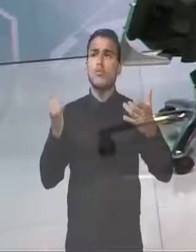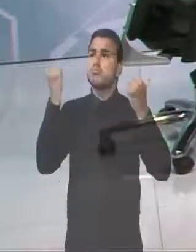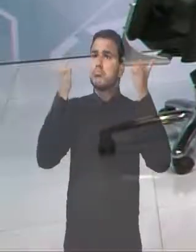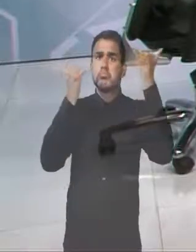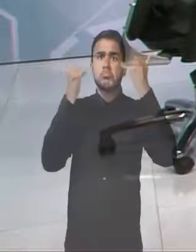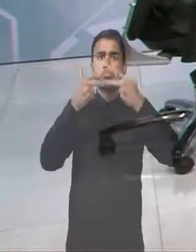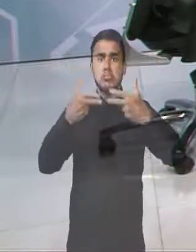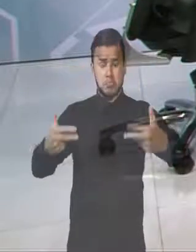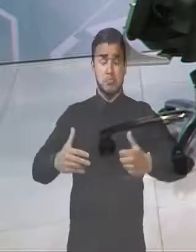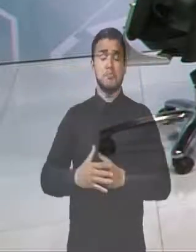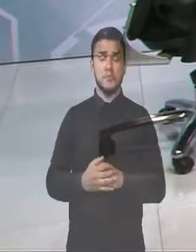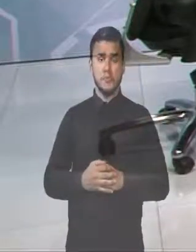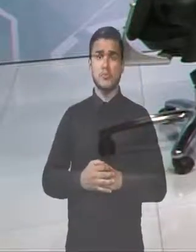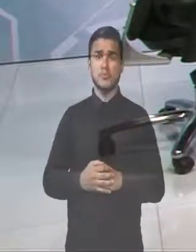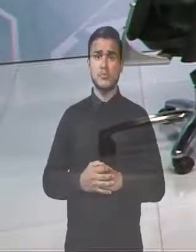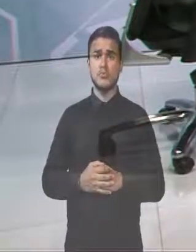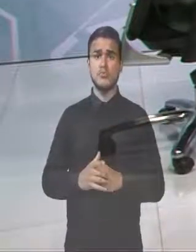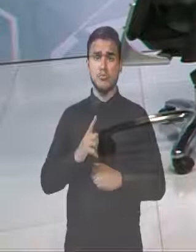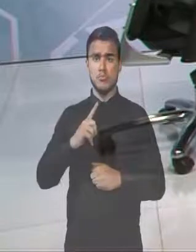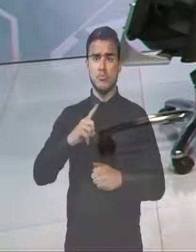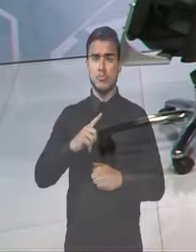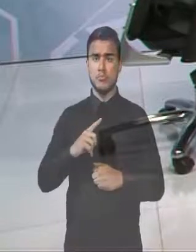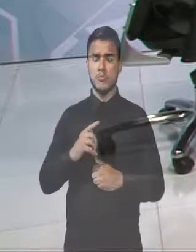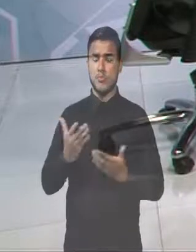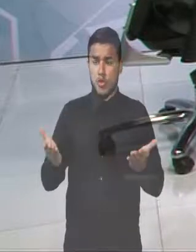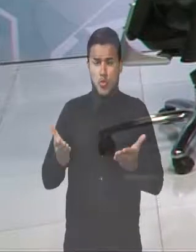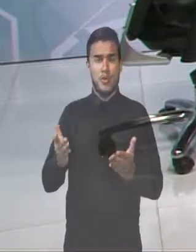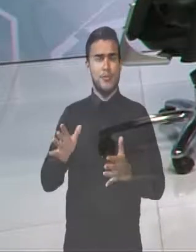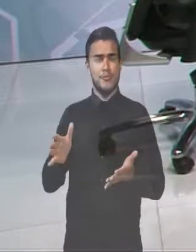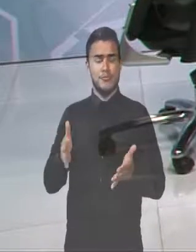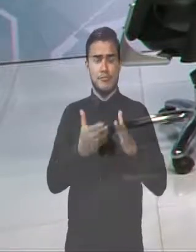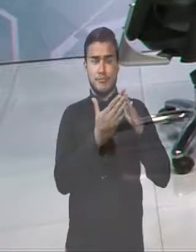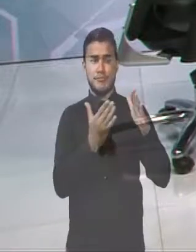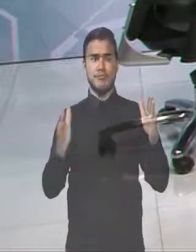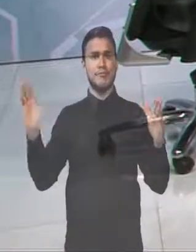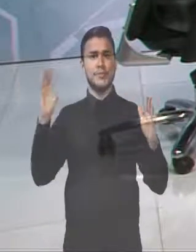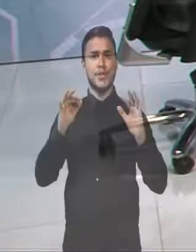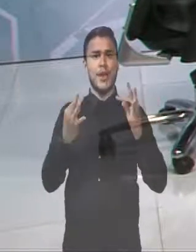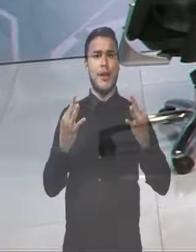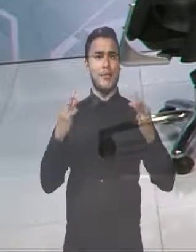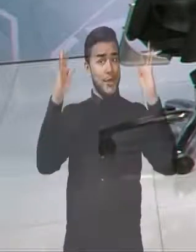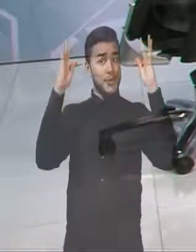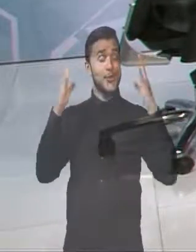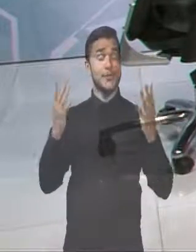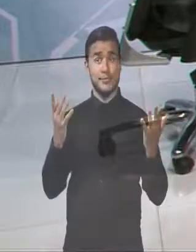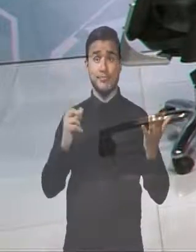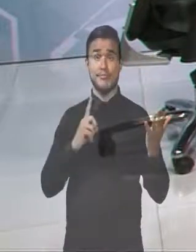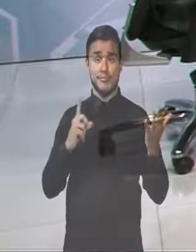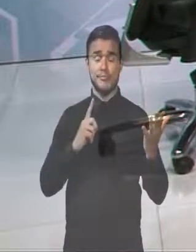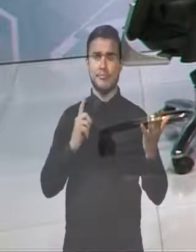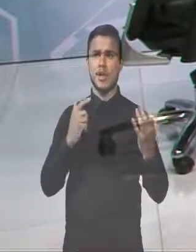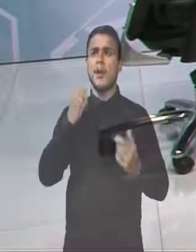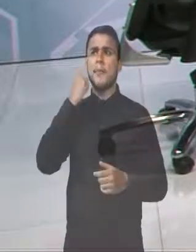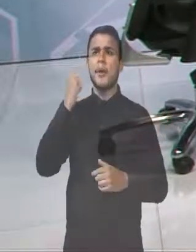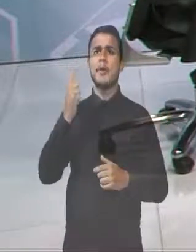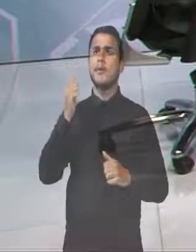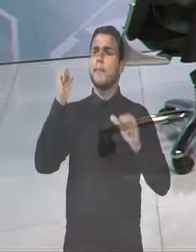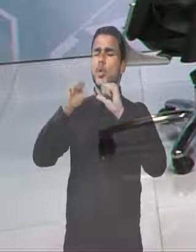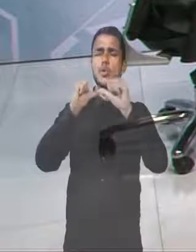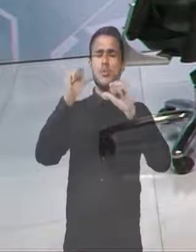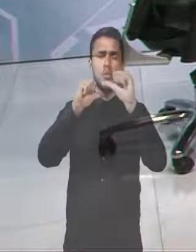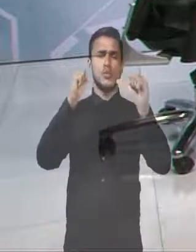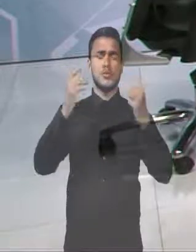colocada a questão do novo padrão tecnológico, que traz uma incerteza enorme para a